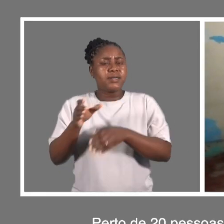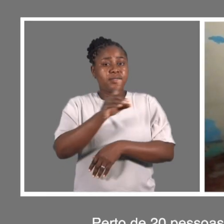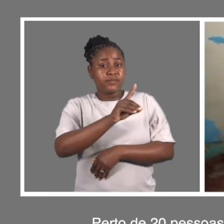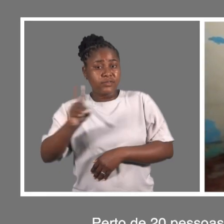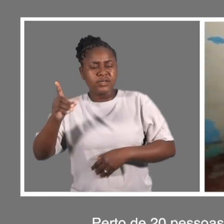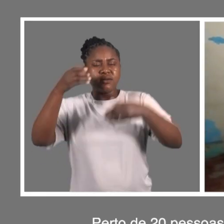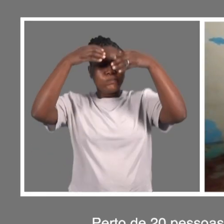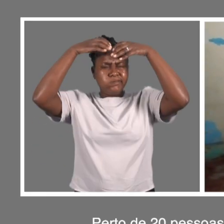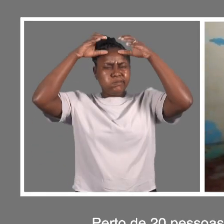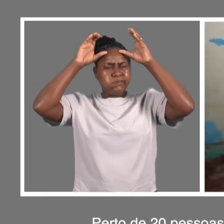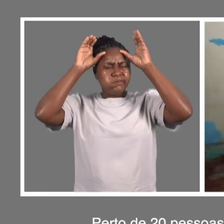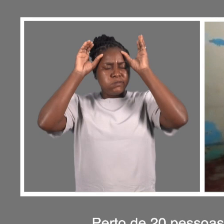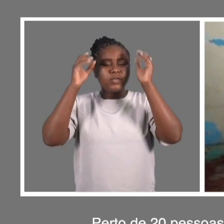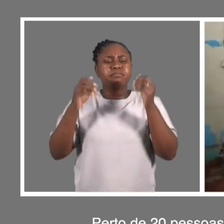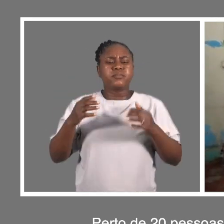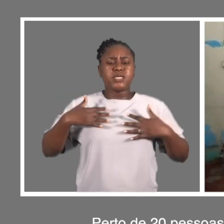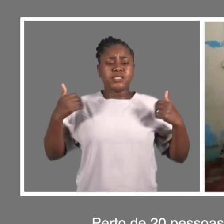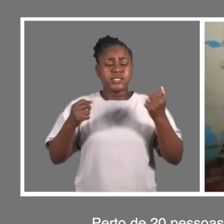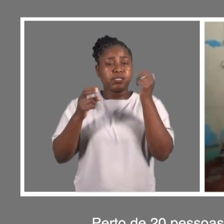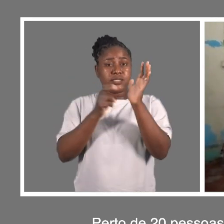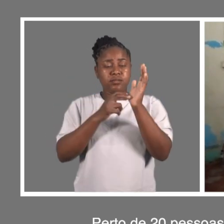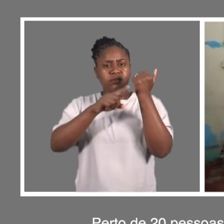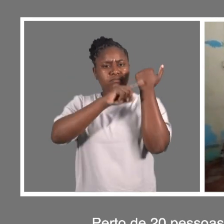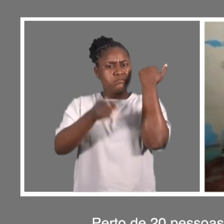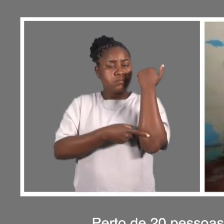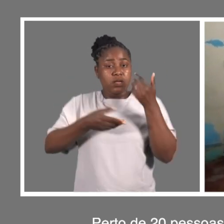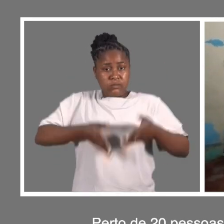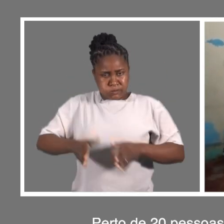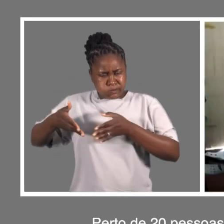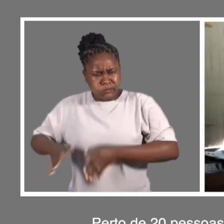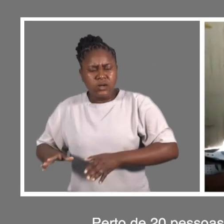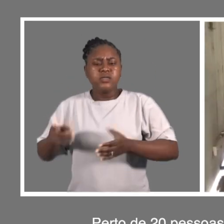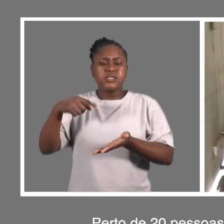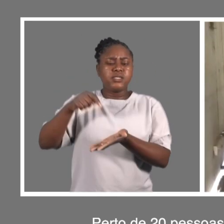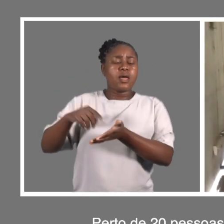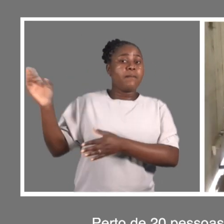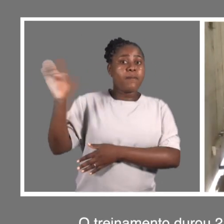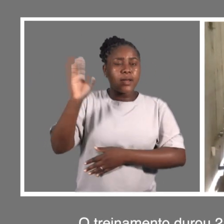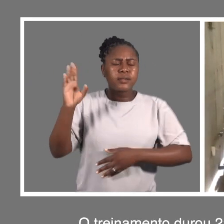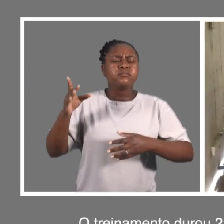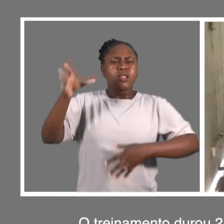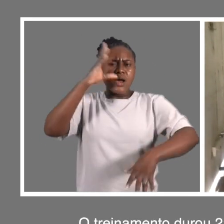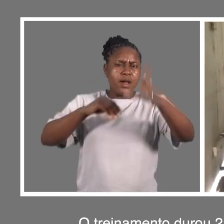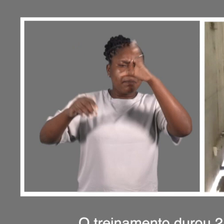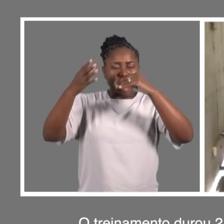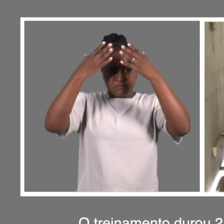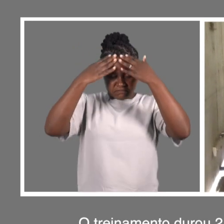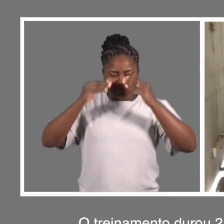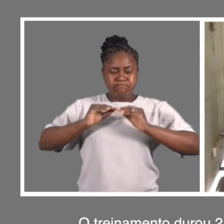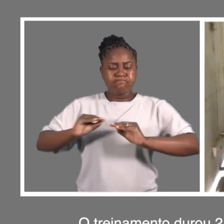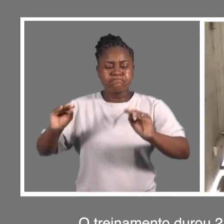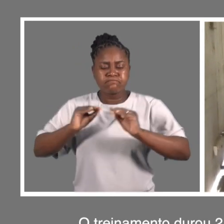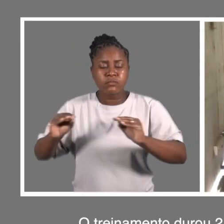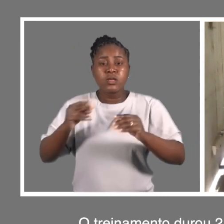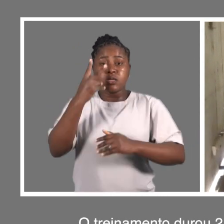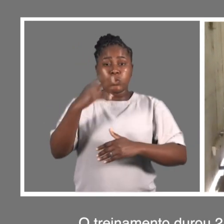deficiência foram capacitadas em saúde sexual e reprodutiva na cidade da Beira. O treinamento durou dois